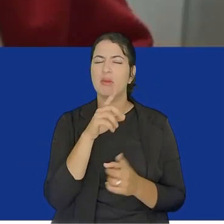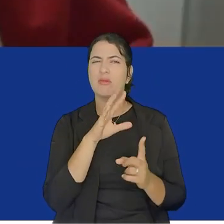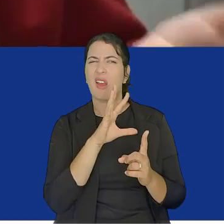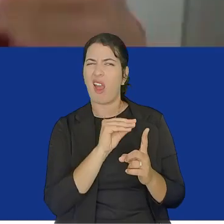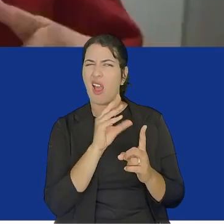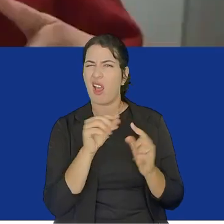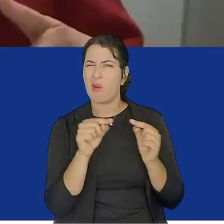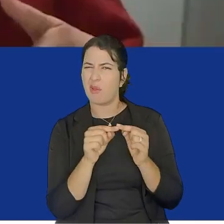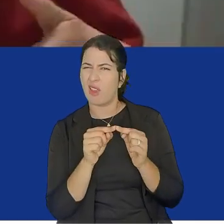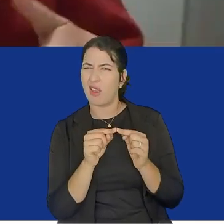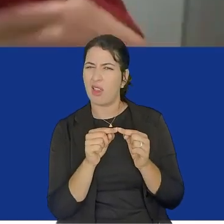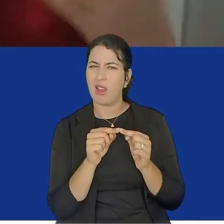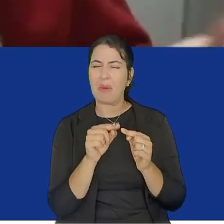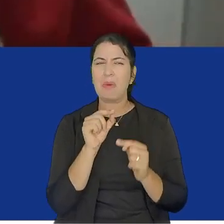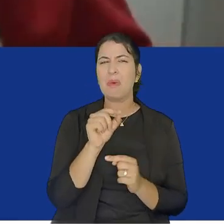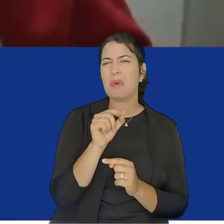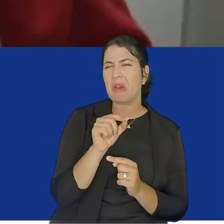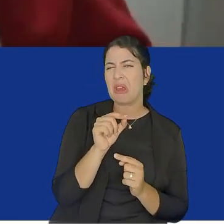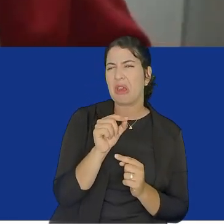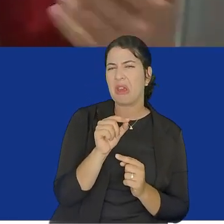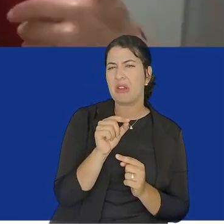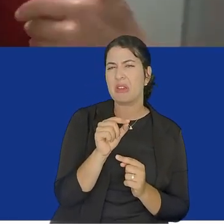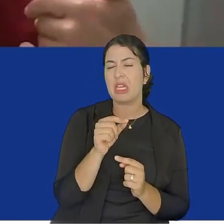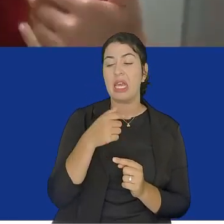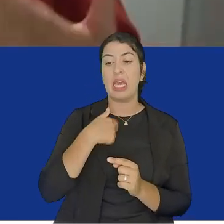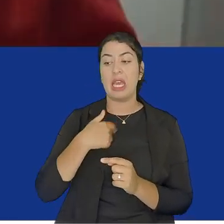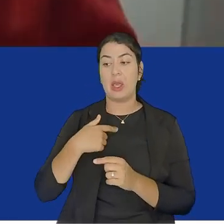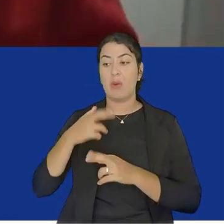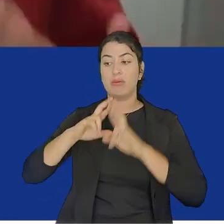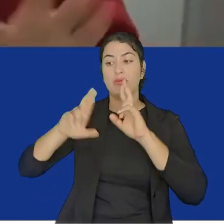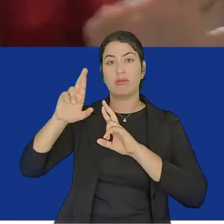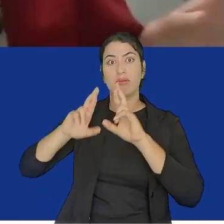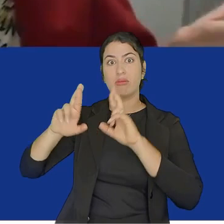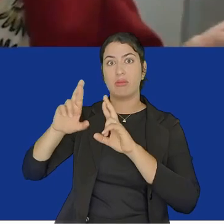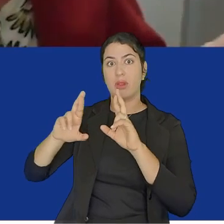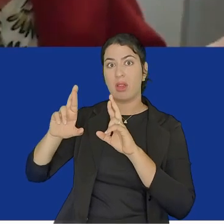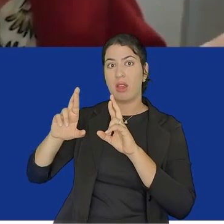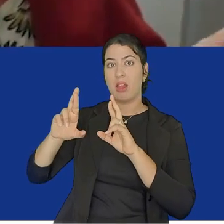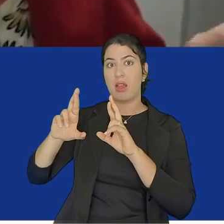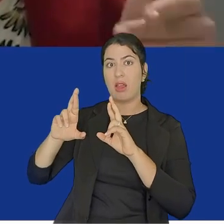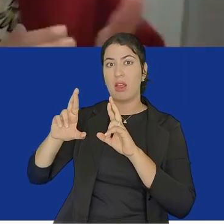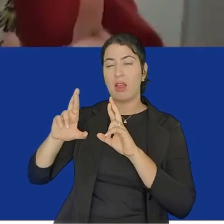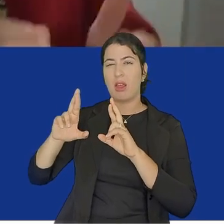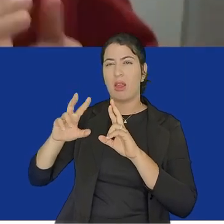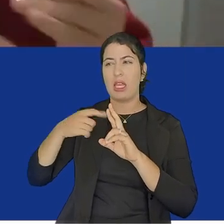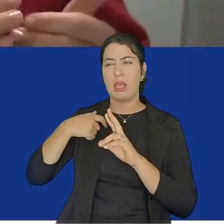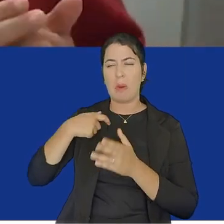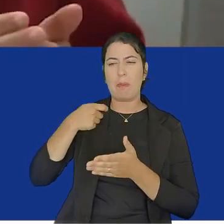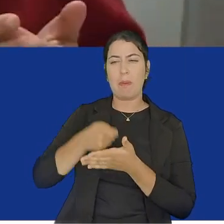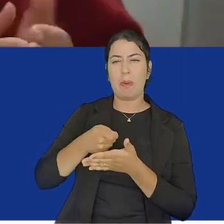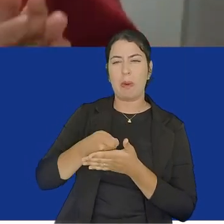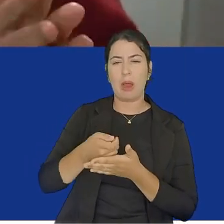de contas, o que é assédio? O que é ser líder? Quando que eu cobro e não é assédio? Então, eu não posso cobrar mais ninguém? Isso aí,